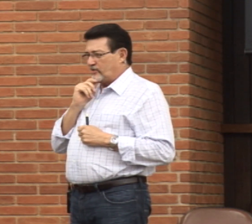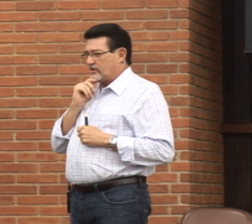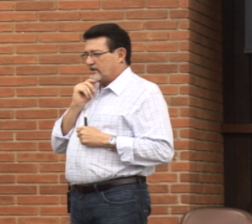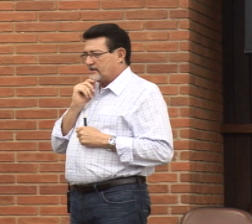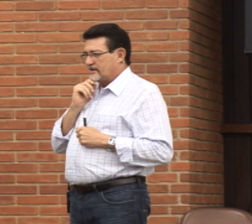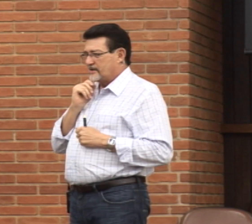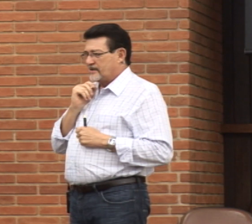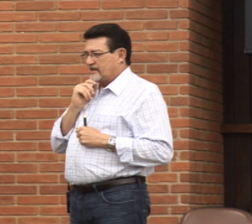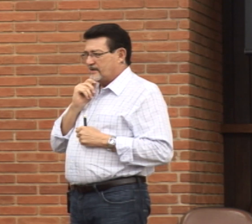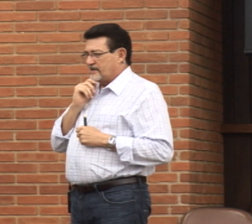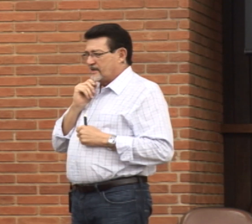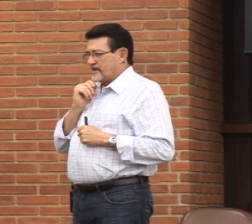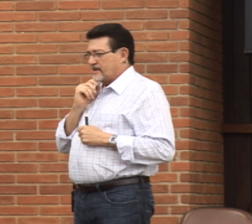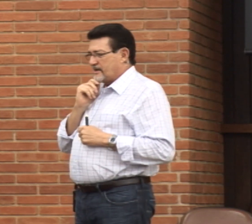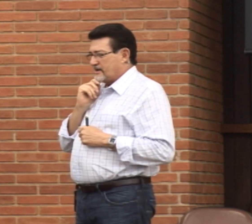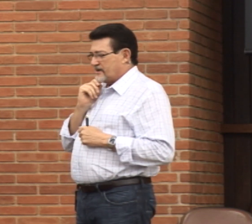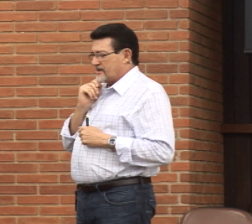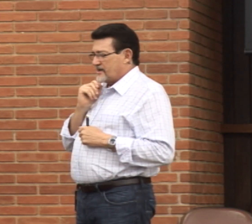do Senhor